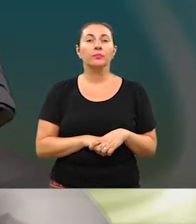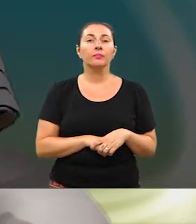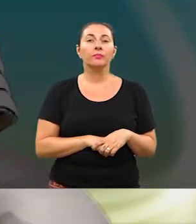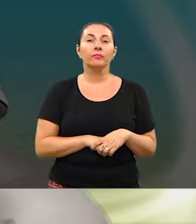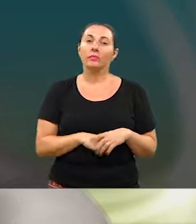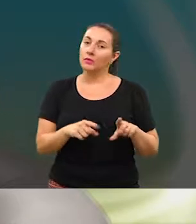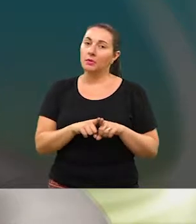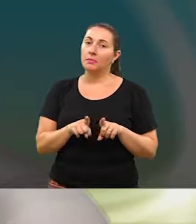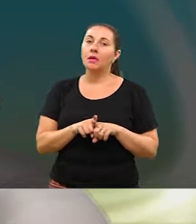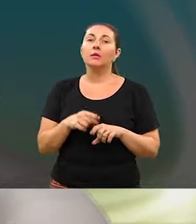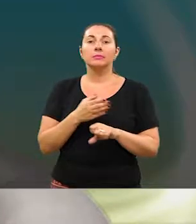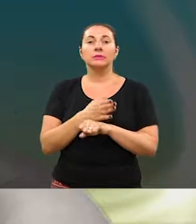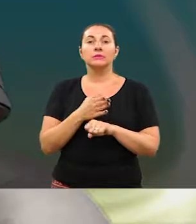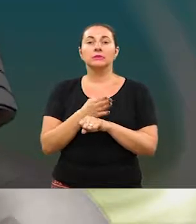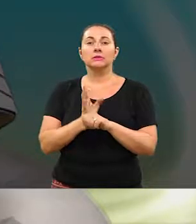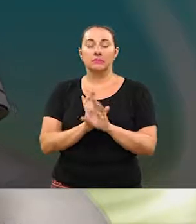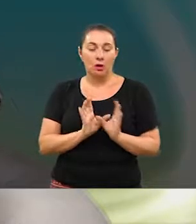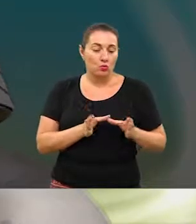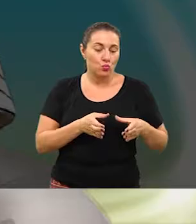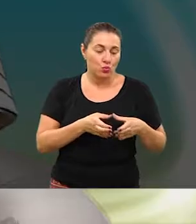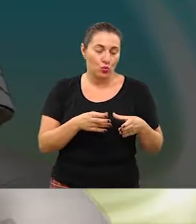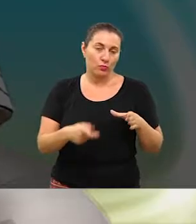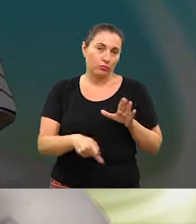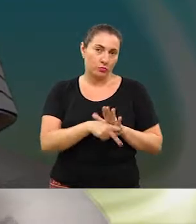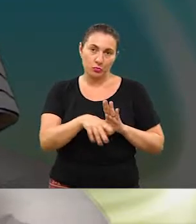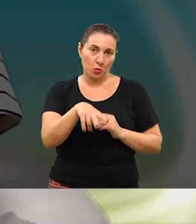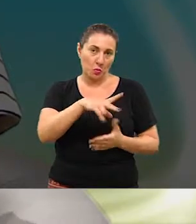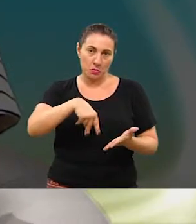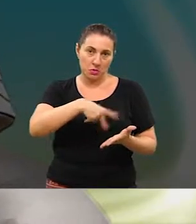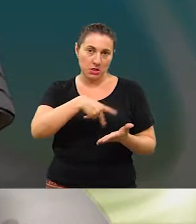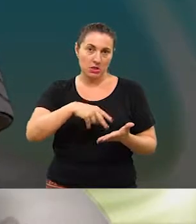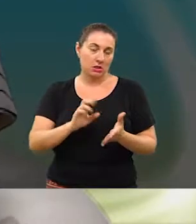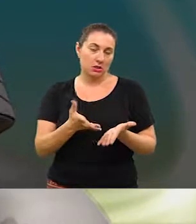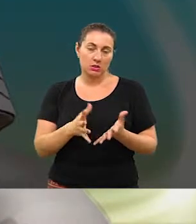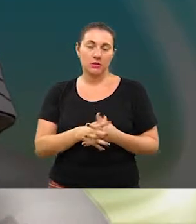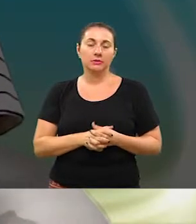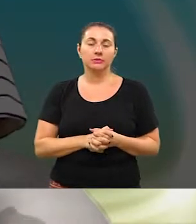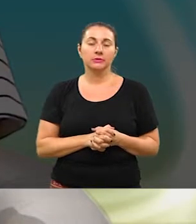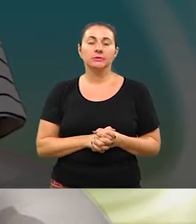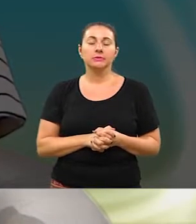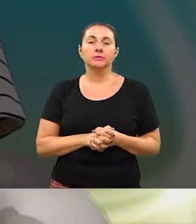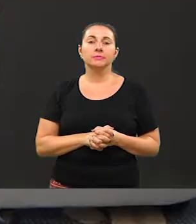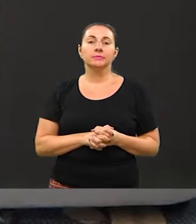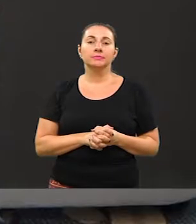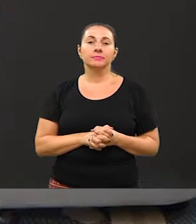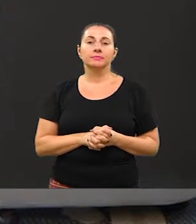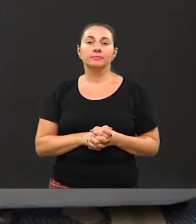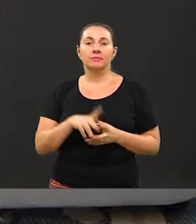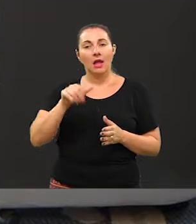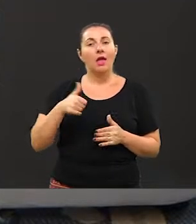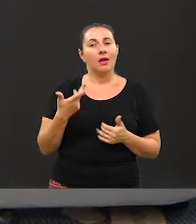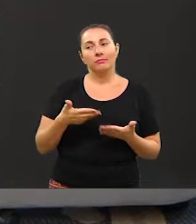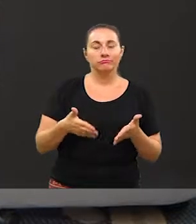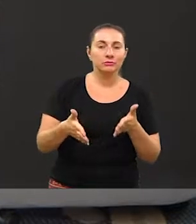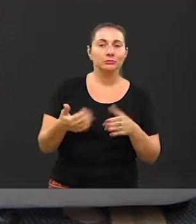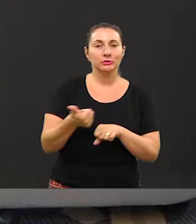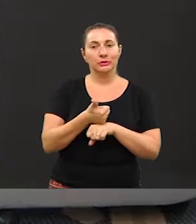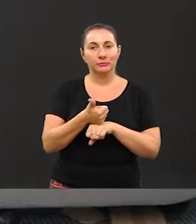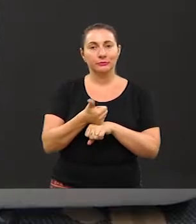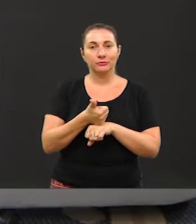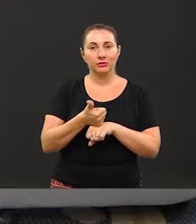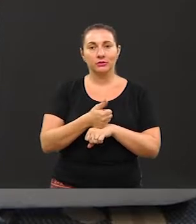E fazer parte de companhias, de estúdios. Isso aí. Esse é o caminho, mais ou